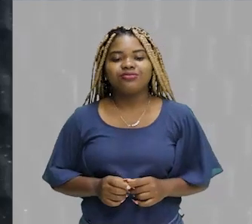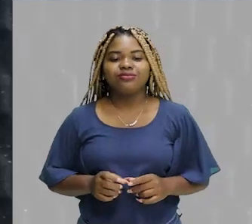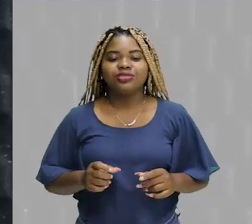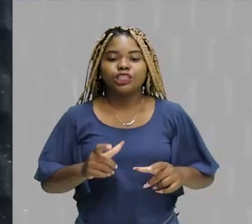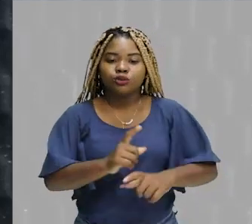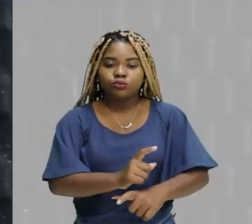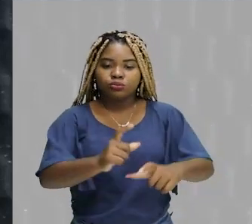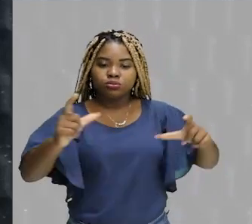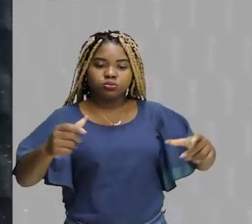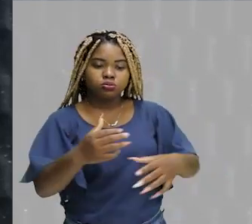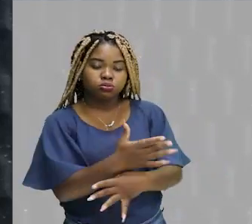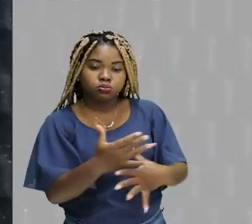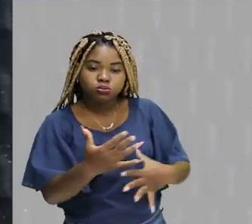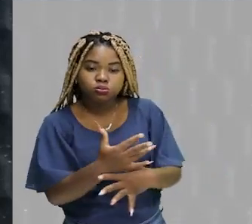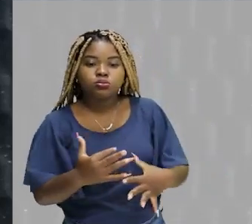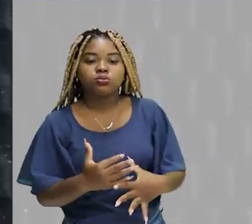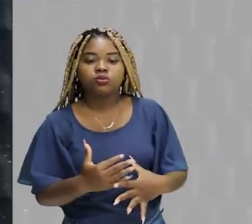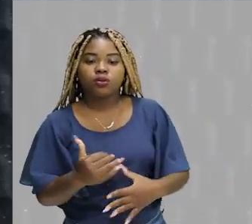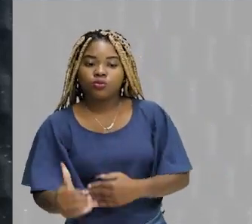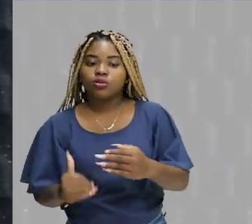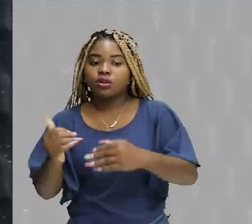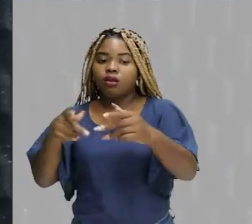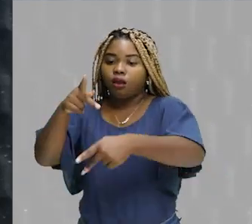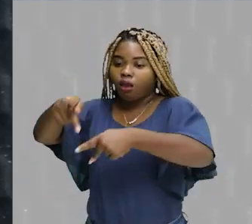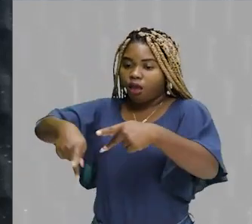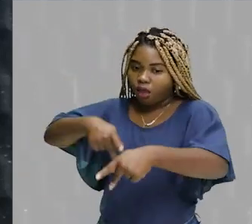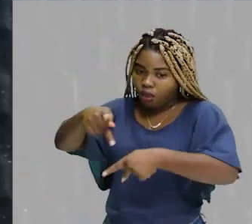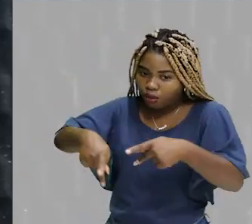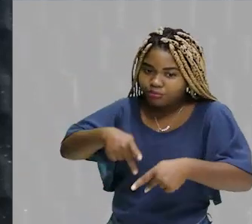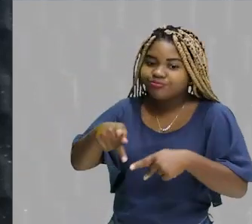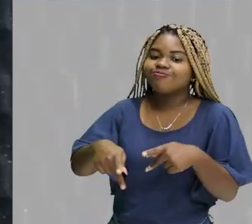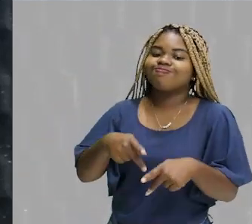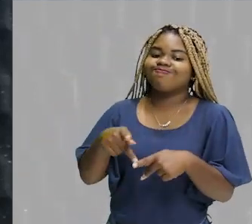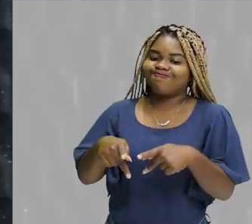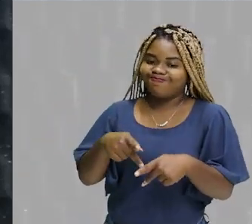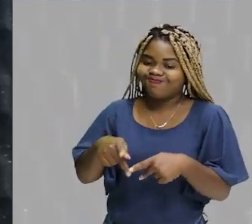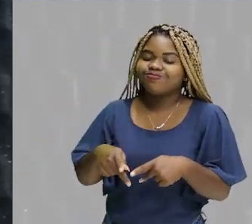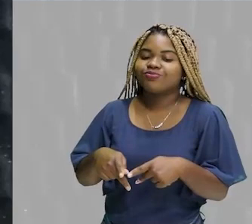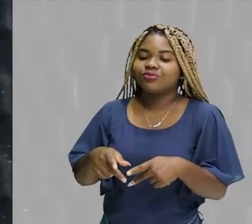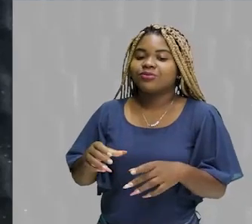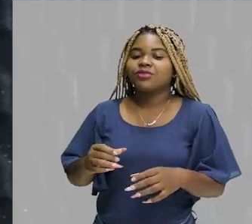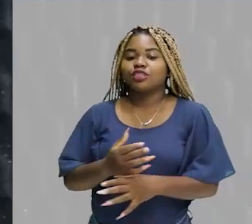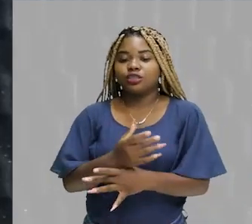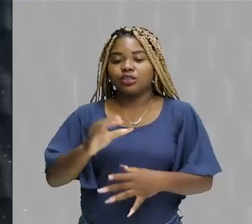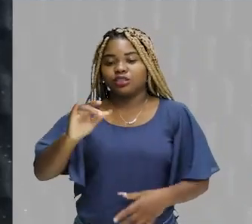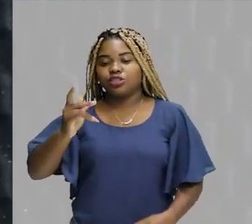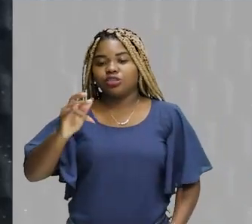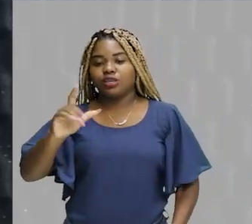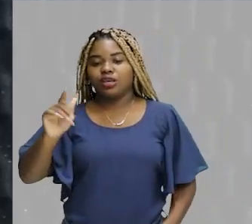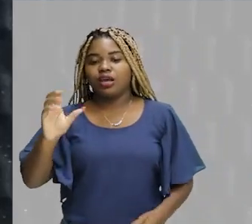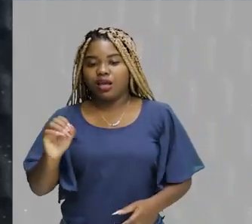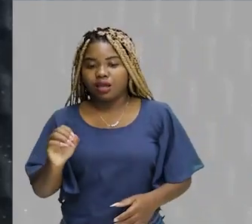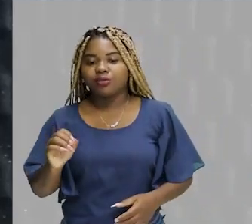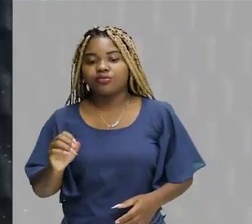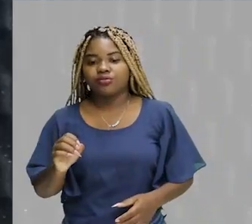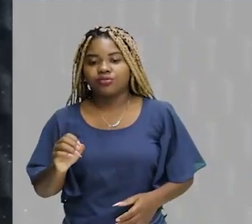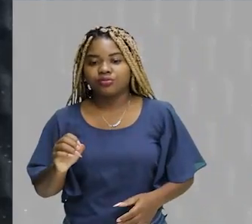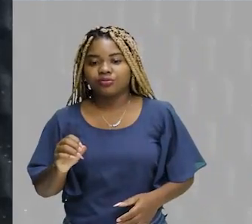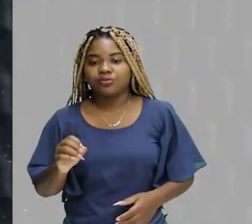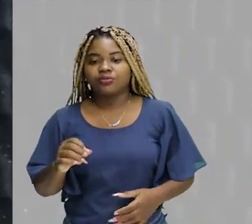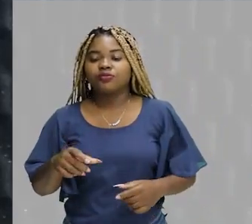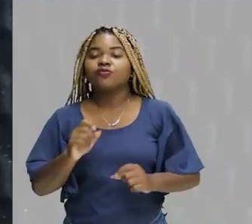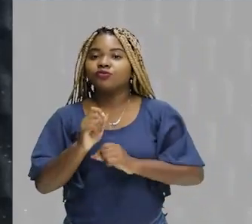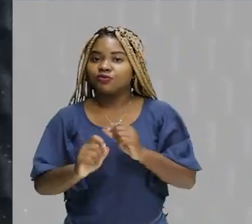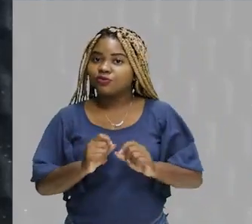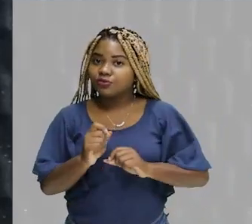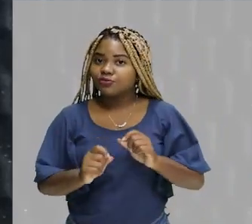expansão urbana quanto o crescimento populacional ou demográfico da cidade de Chicago foram as causas ali